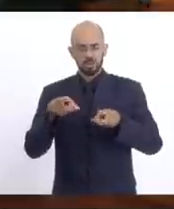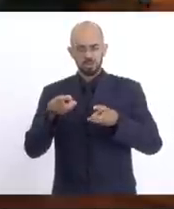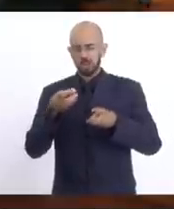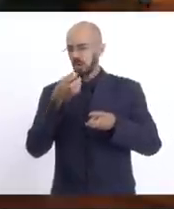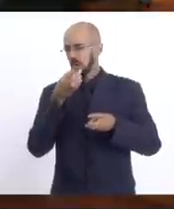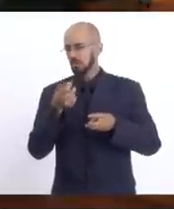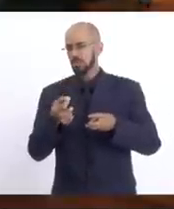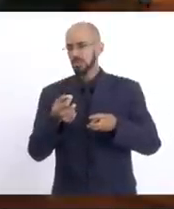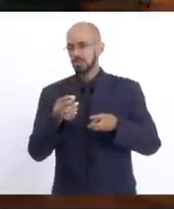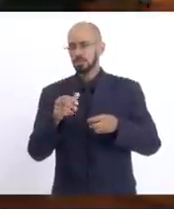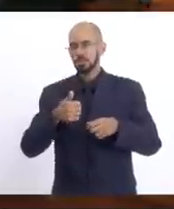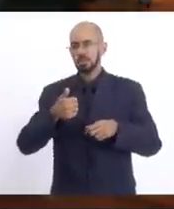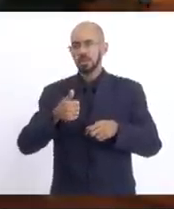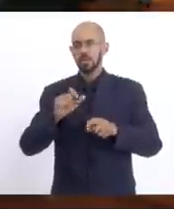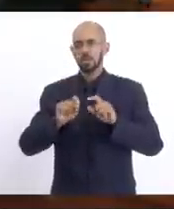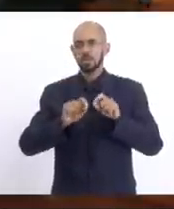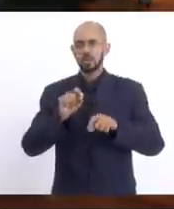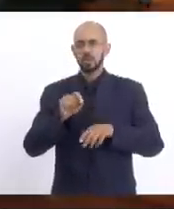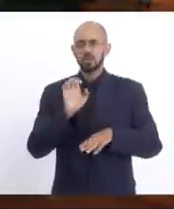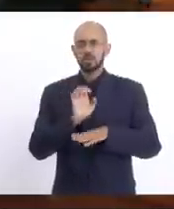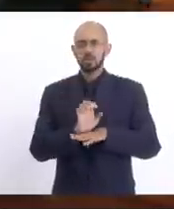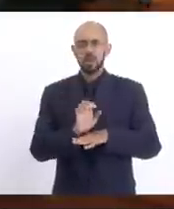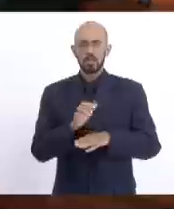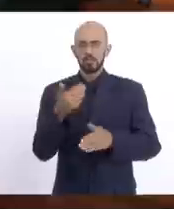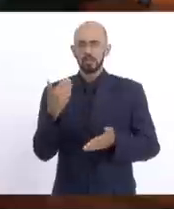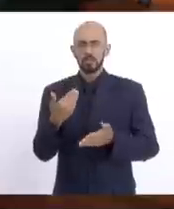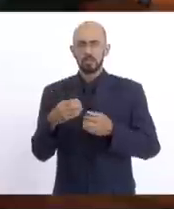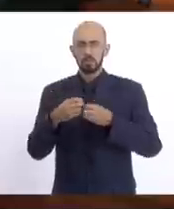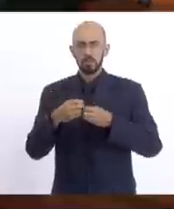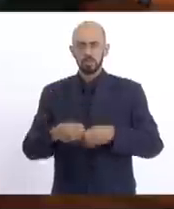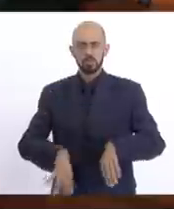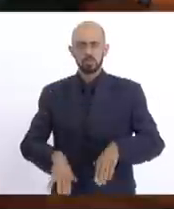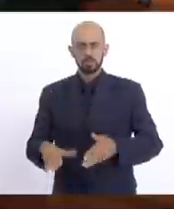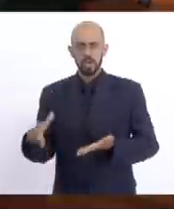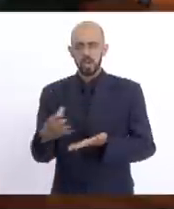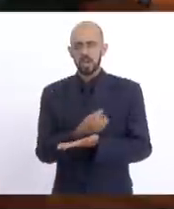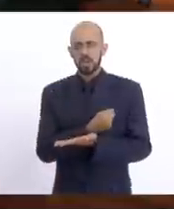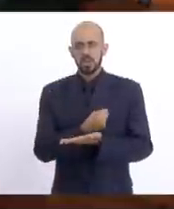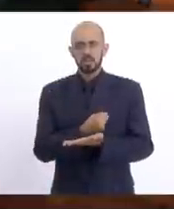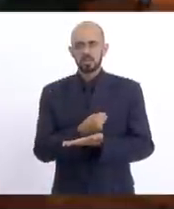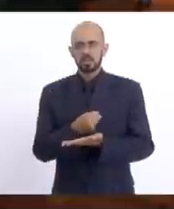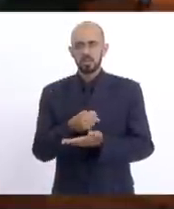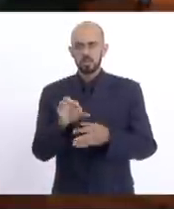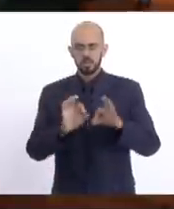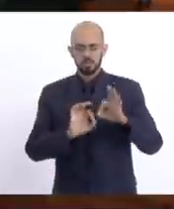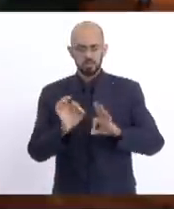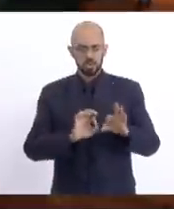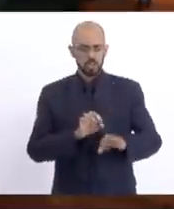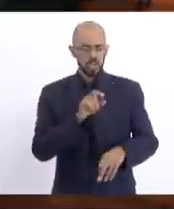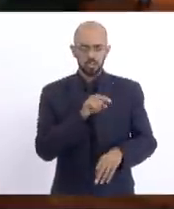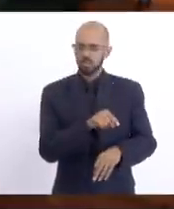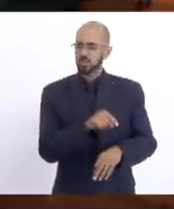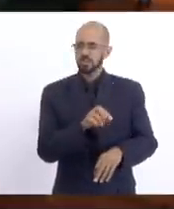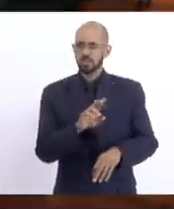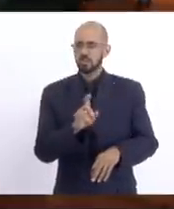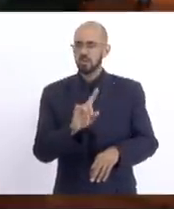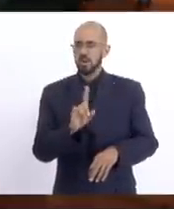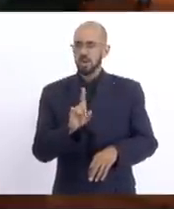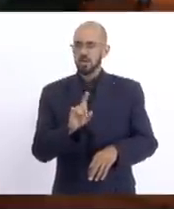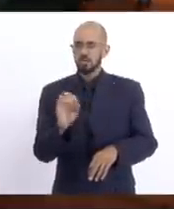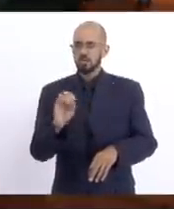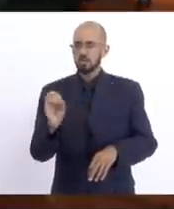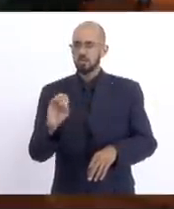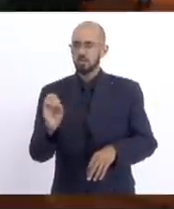o Estado não tem perda de arrecadação nesse projeto. Ninguém vai deixar de pagar seus impostos. Tem,